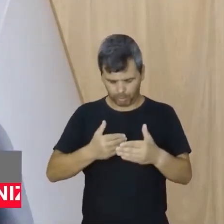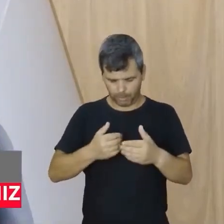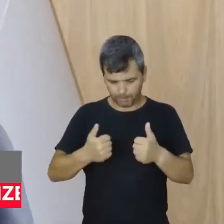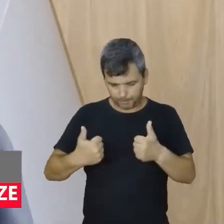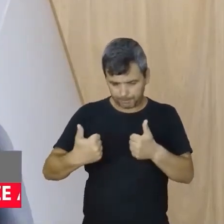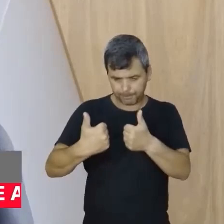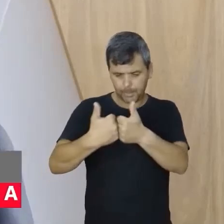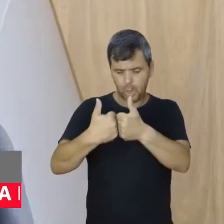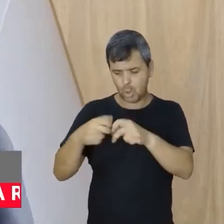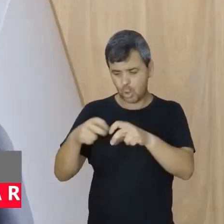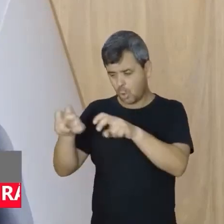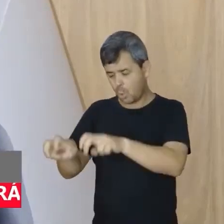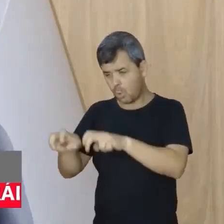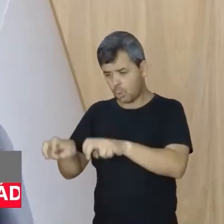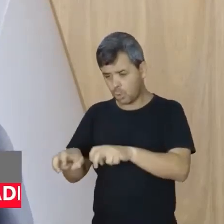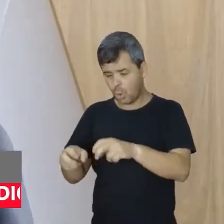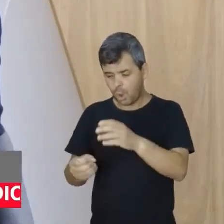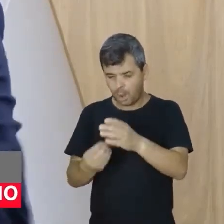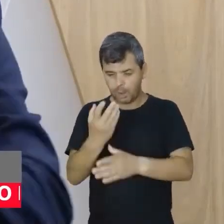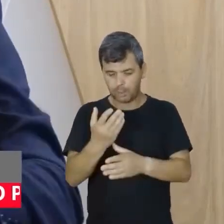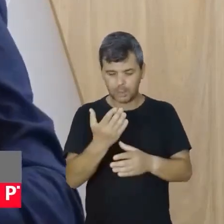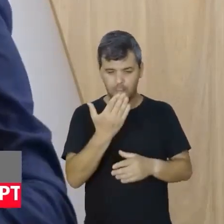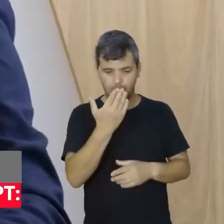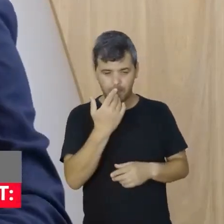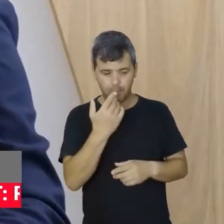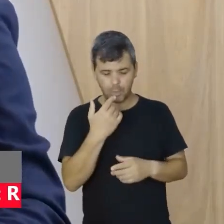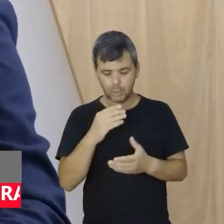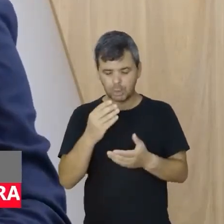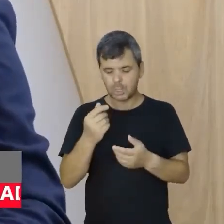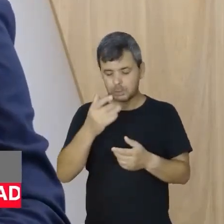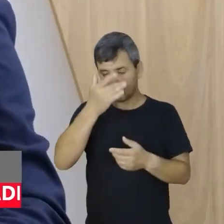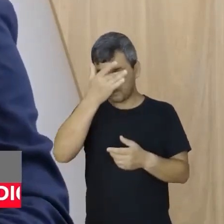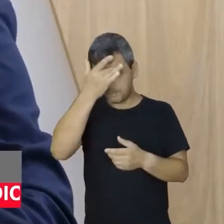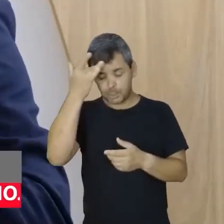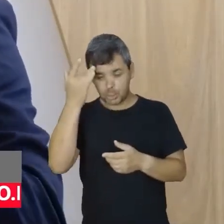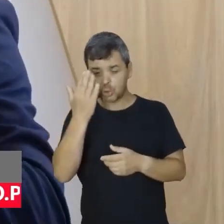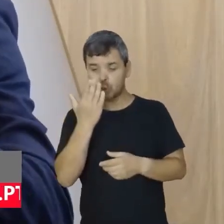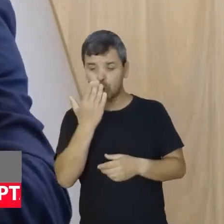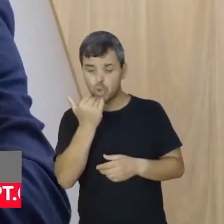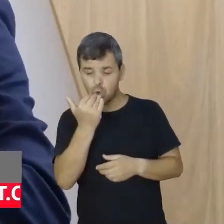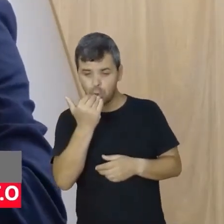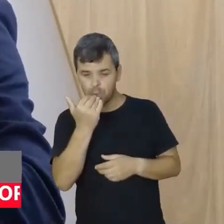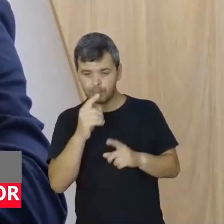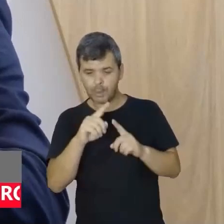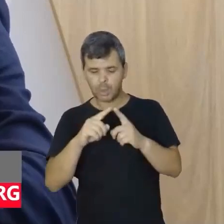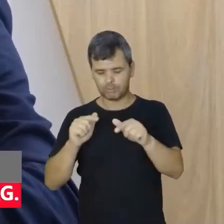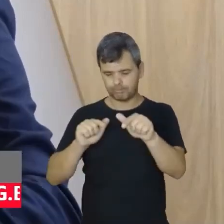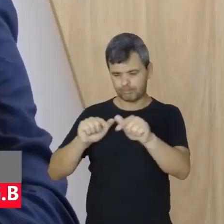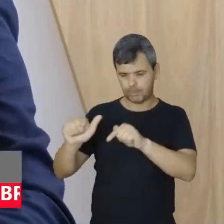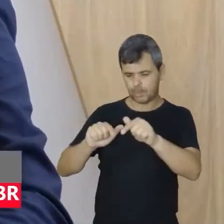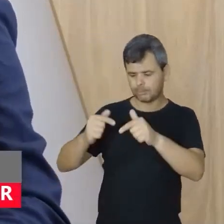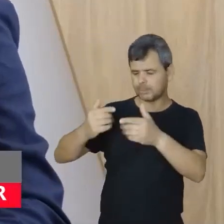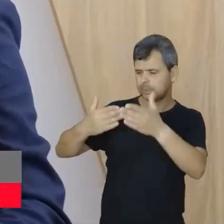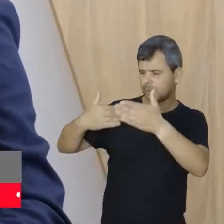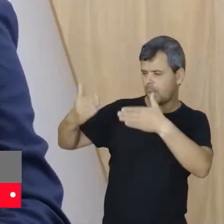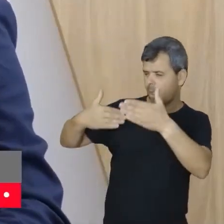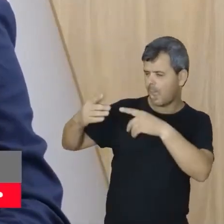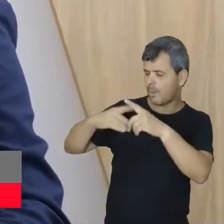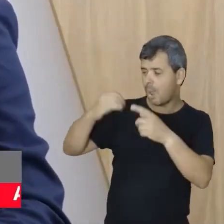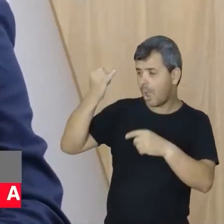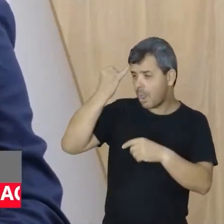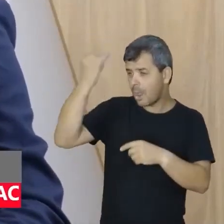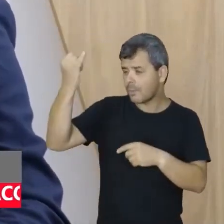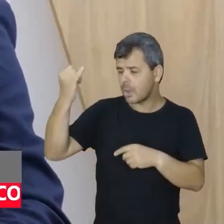o agricultor, o produtor, dos consumidores. Nós estamos trabalhando, dialogando uma ideia